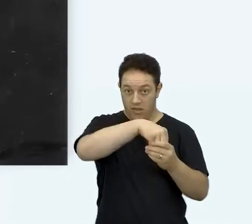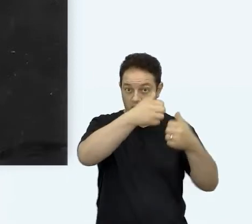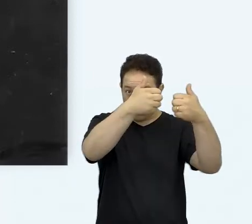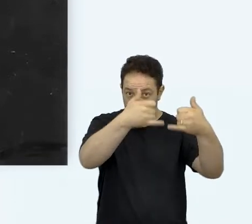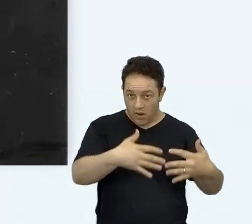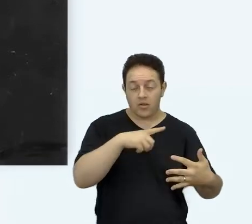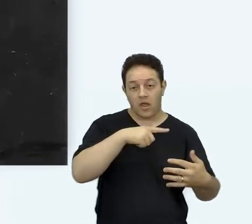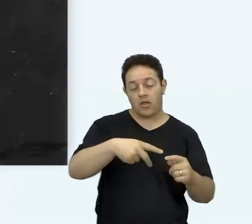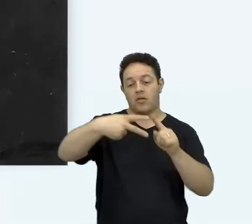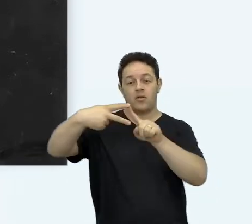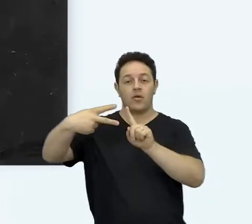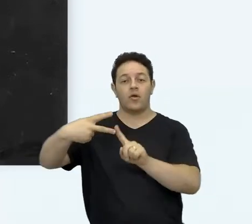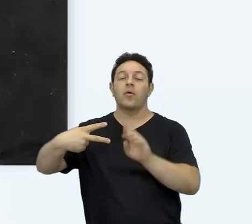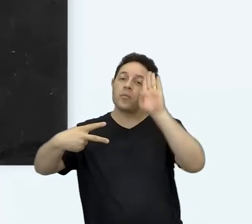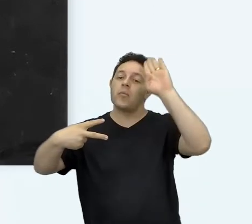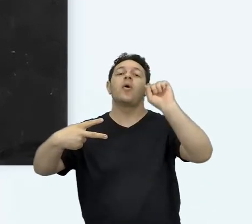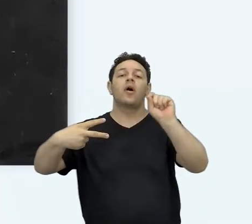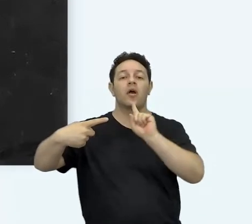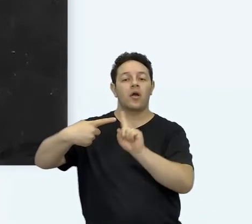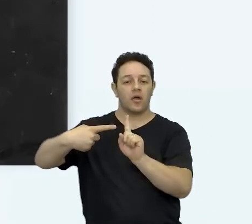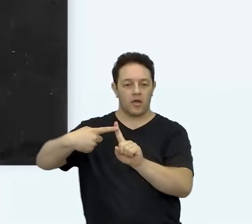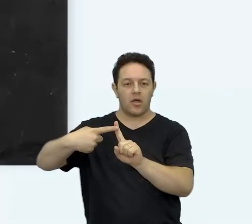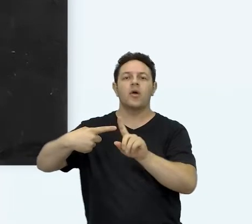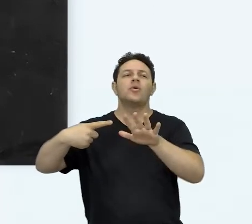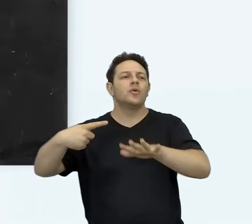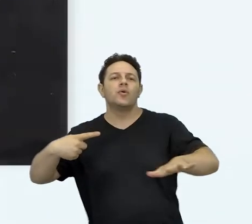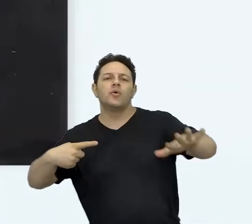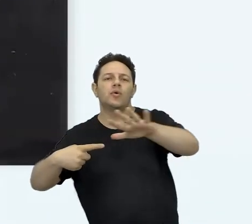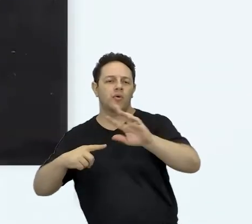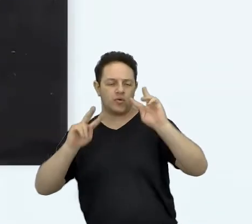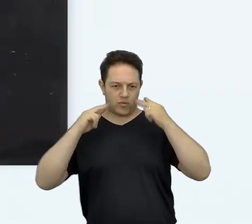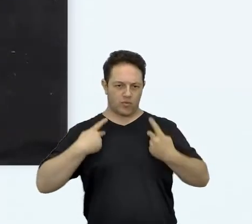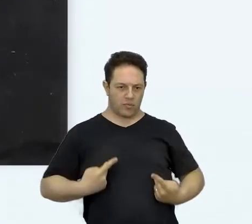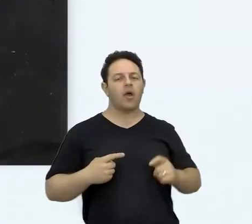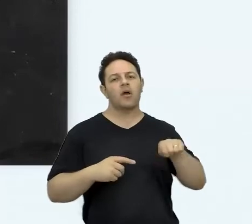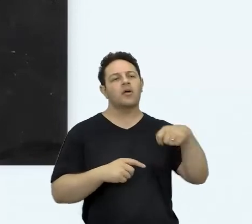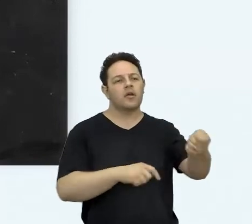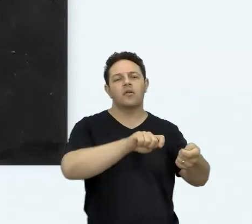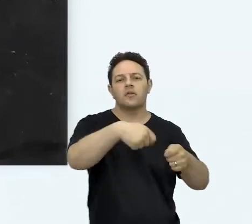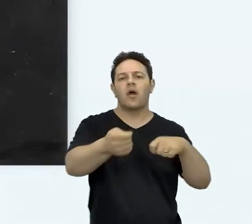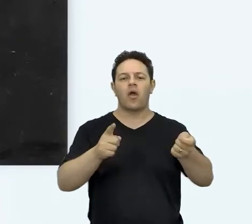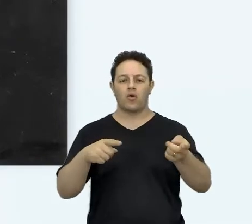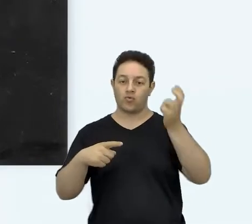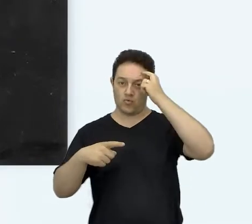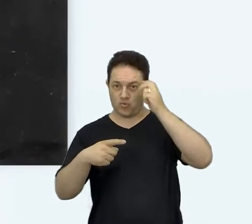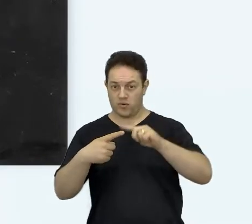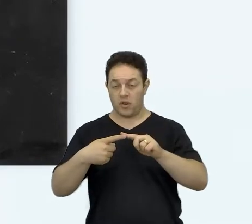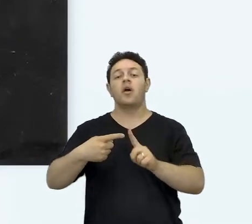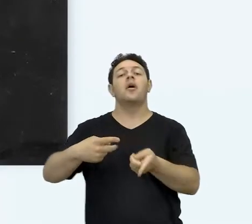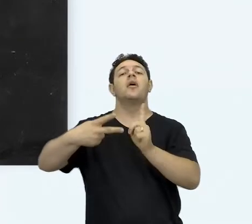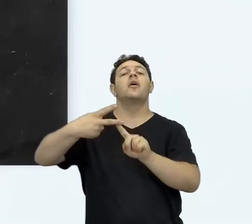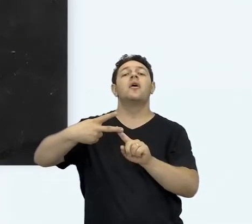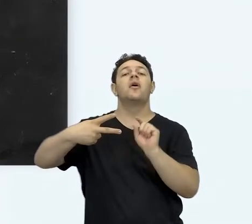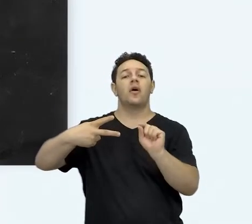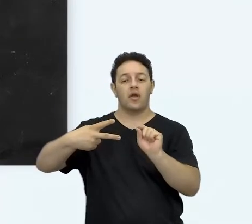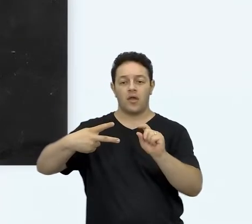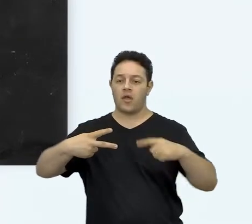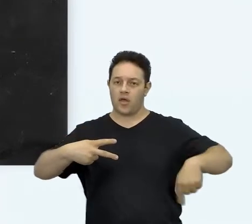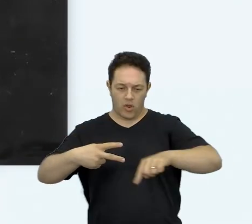importantes. Primeiro, ela coloca todas as criações humanas como parte da cultura. Em segundo, coloca que não nascemos